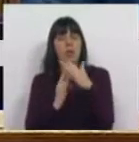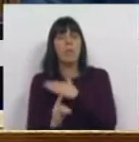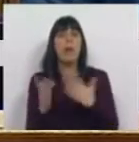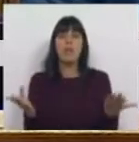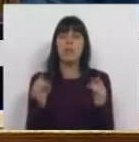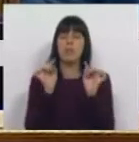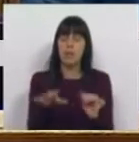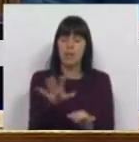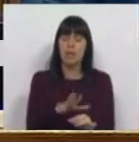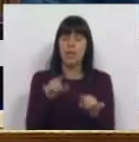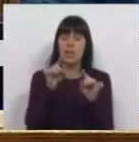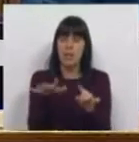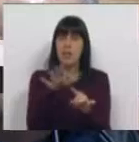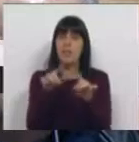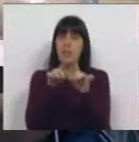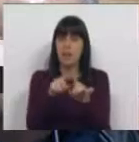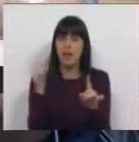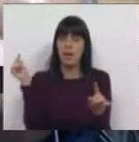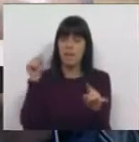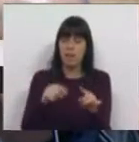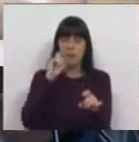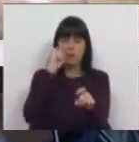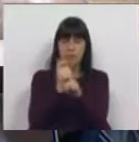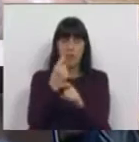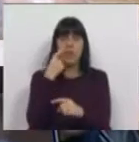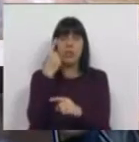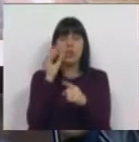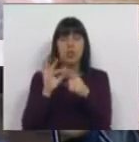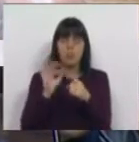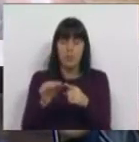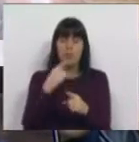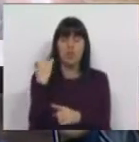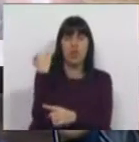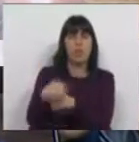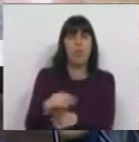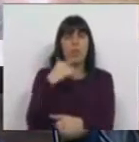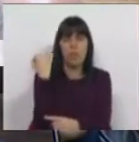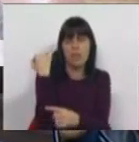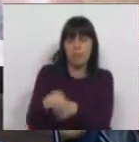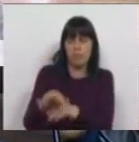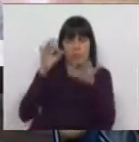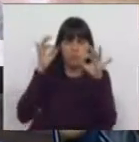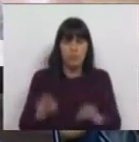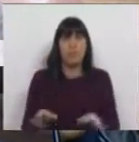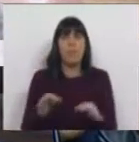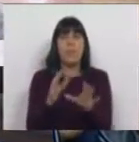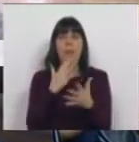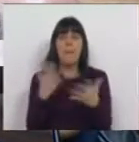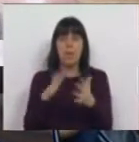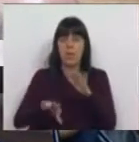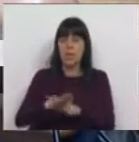submarinos. Nesse caso, a vinda e uma audição específica, senhora deputada, foi peço que termine. chumbada por uma